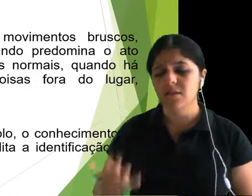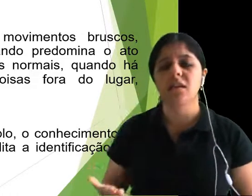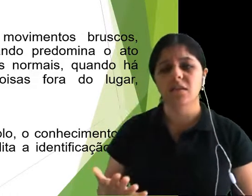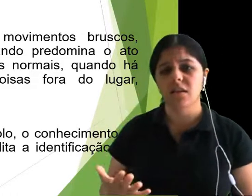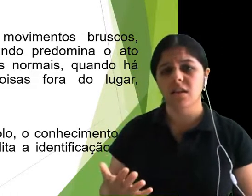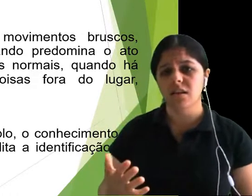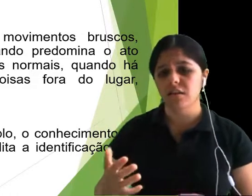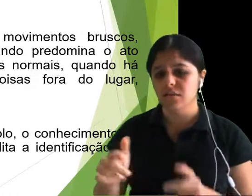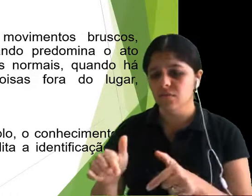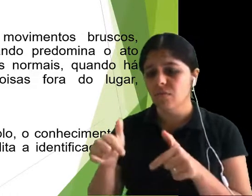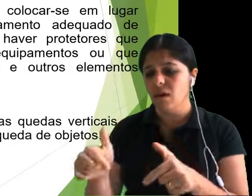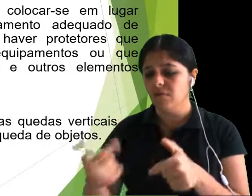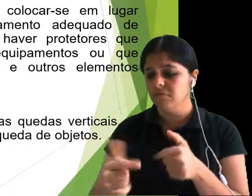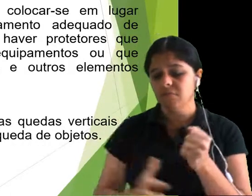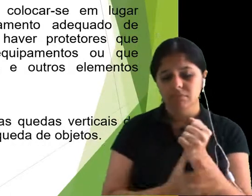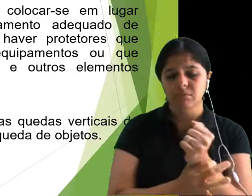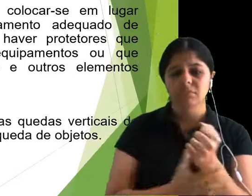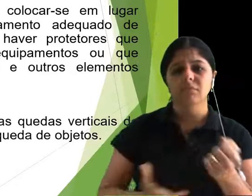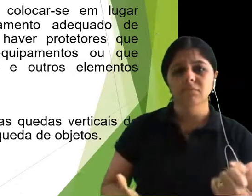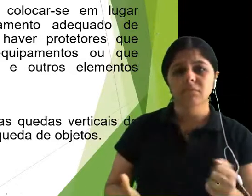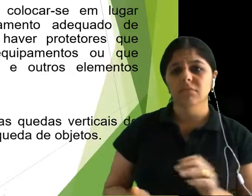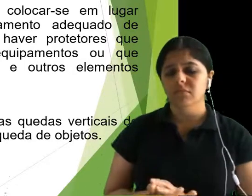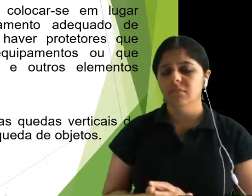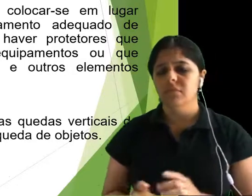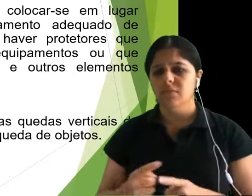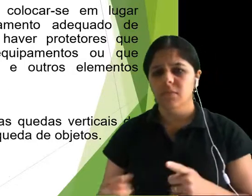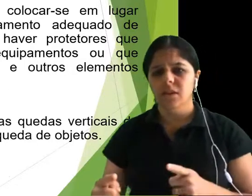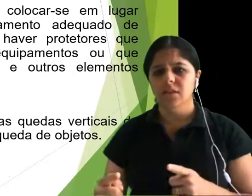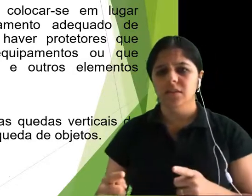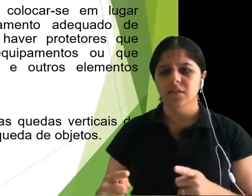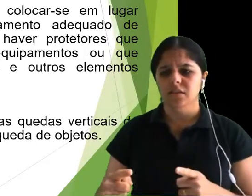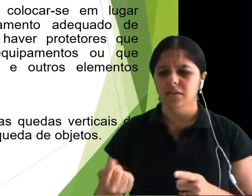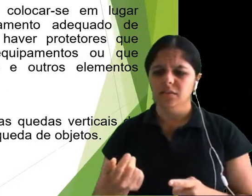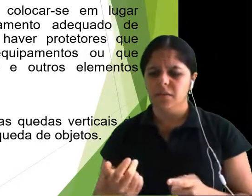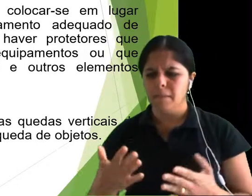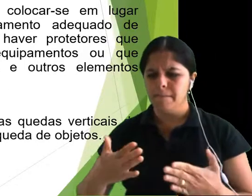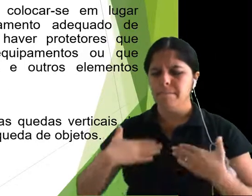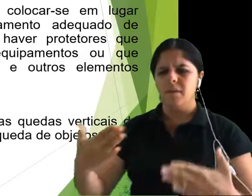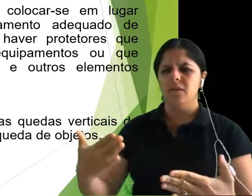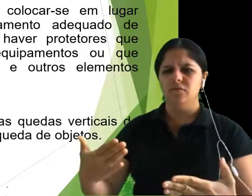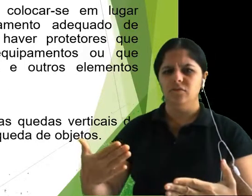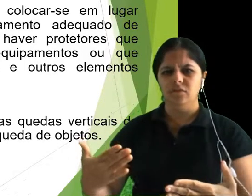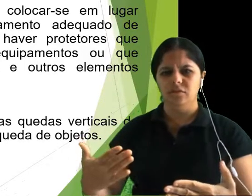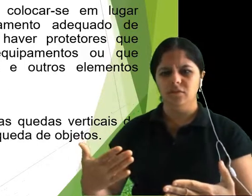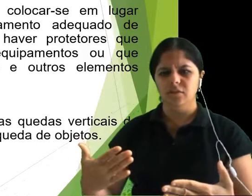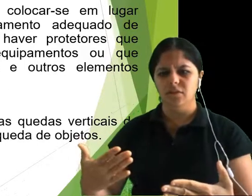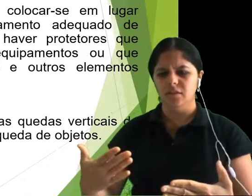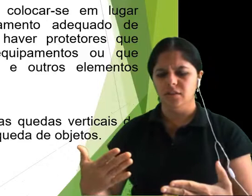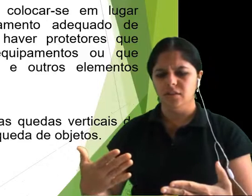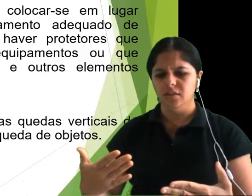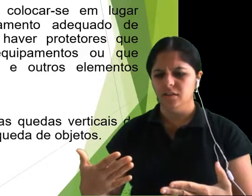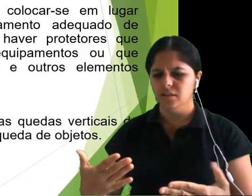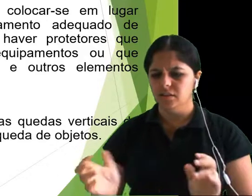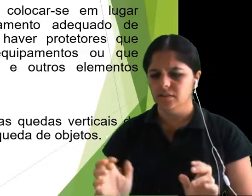dos atos ou das condições inseguras. Agora, a batida por. Então, nesse caso, a pessoa não bate contra